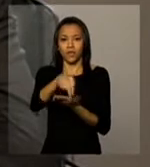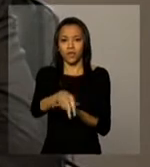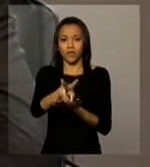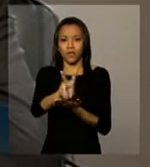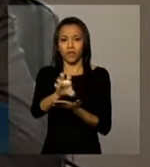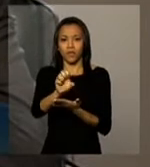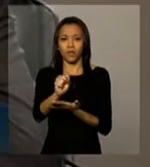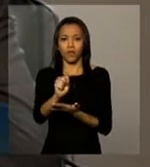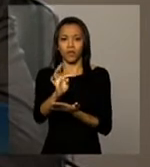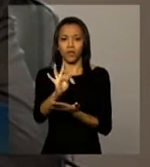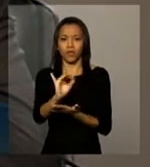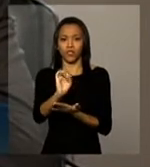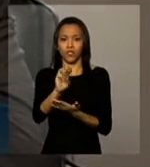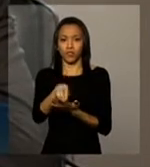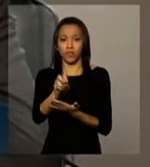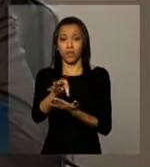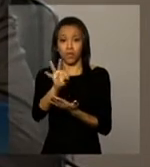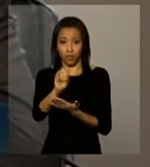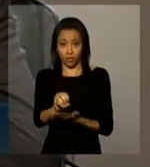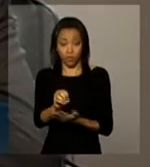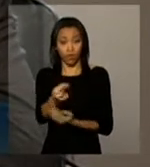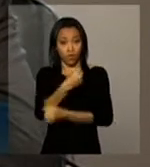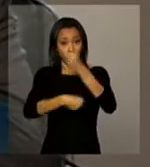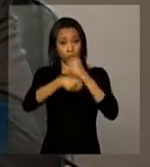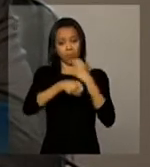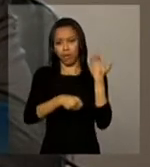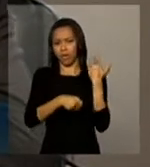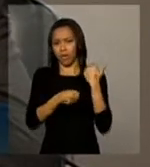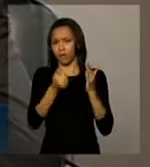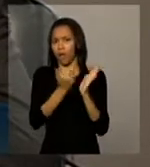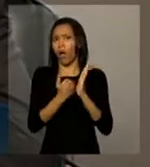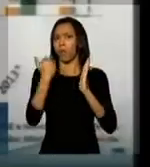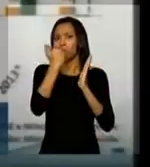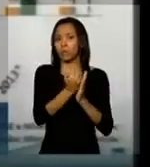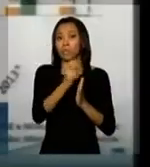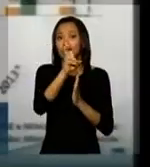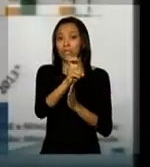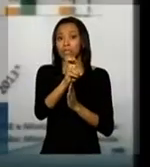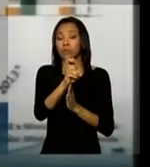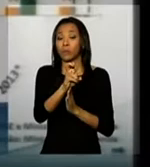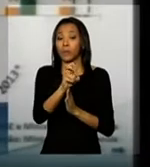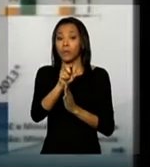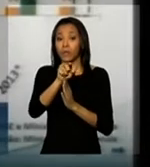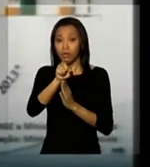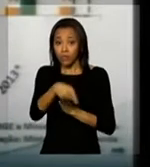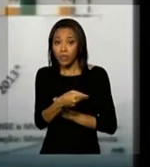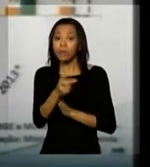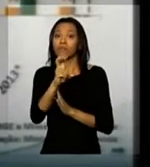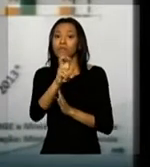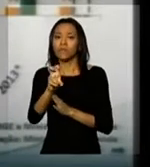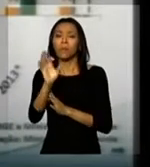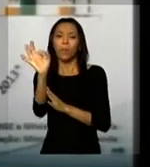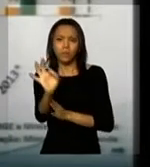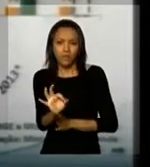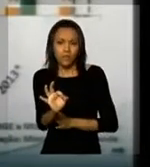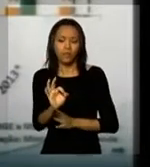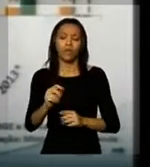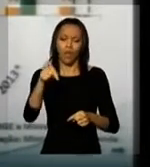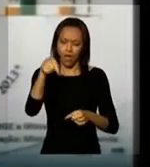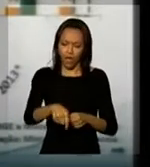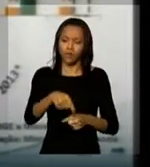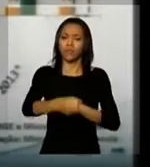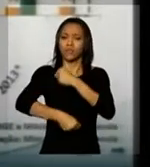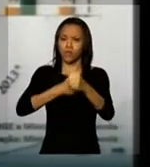no ano passado, cresceu em torno de 5,5%, deverá continuar crescendo neste